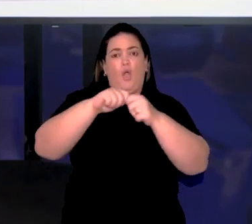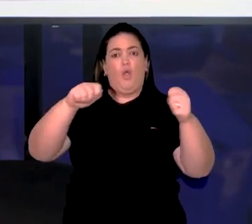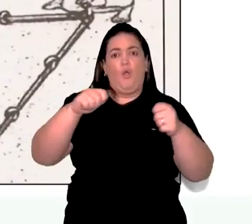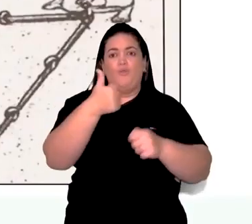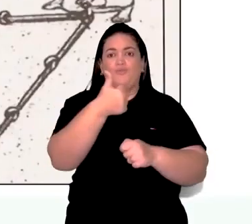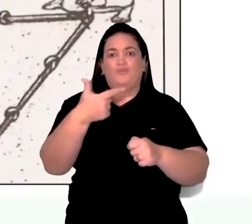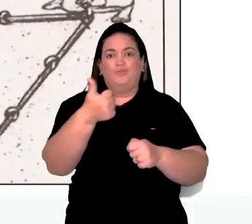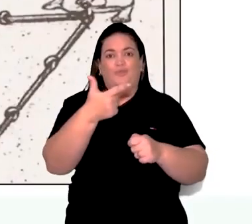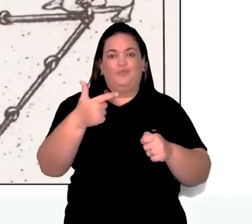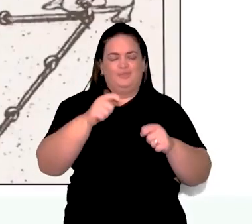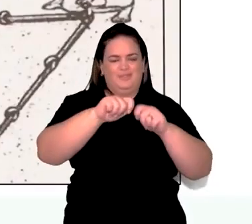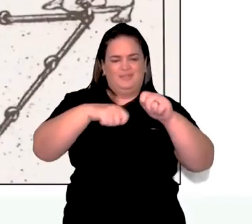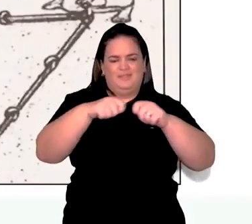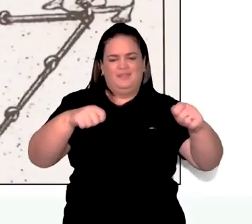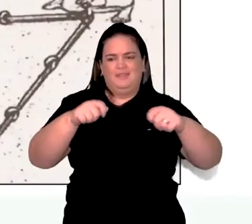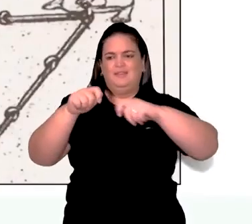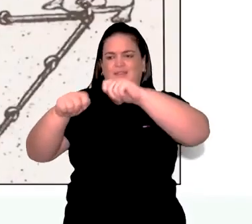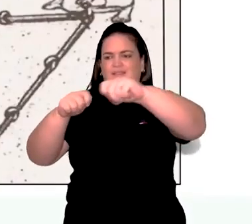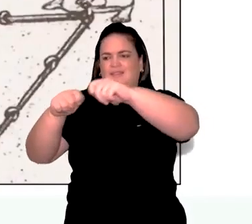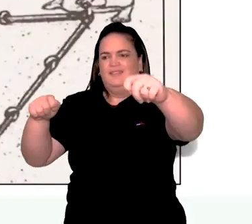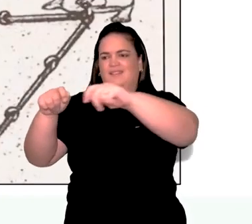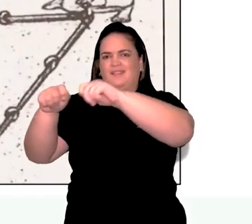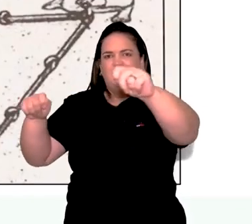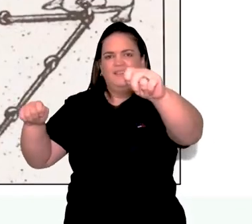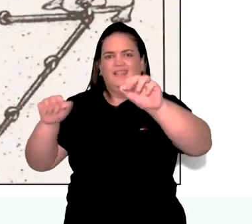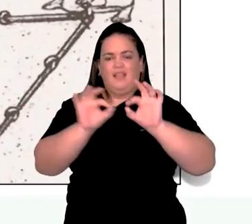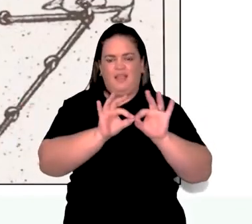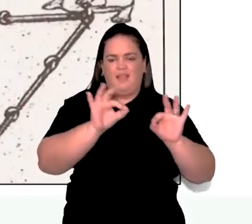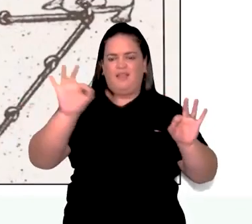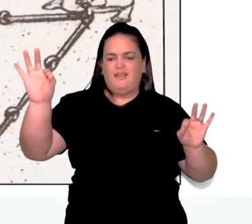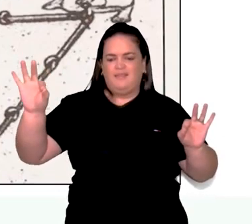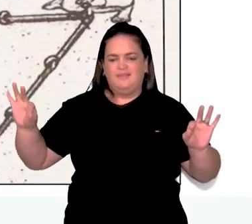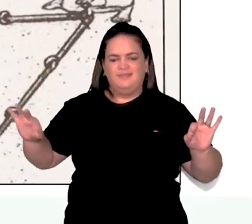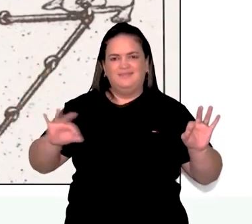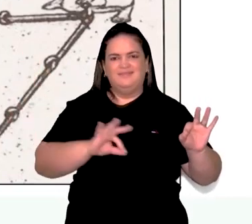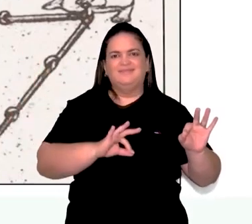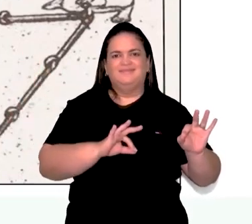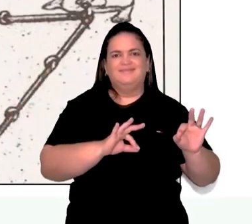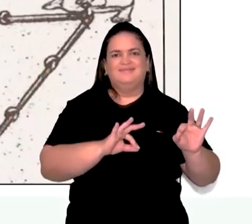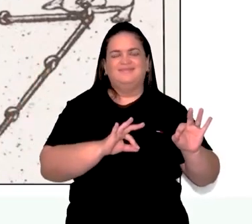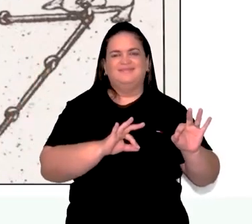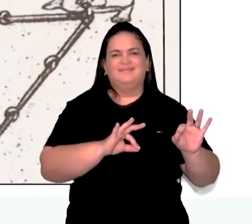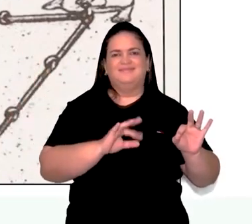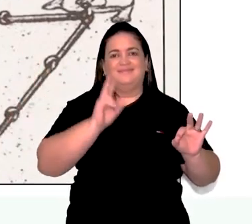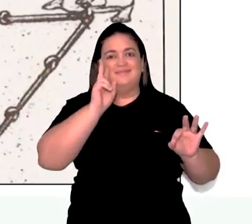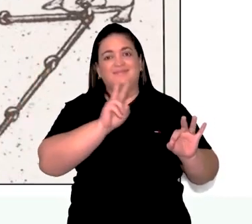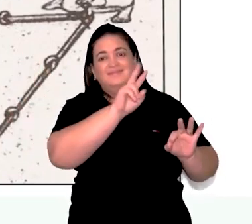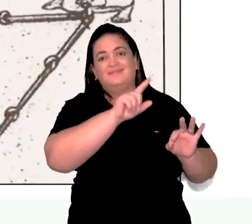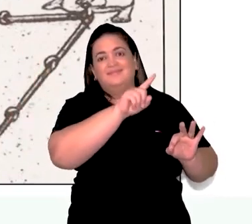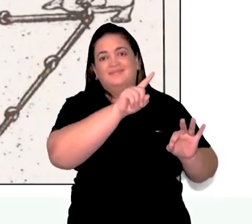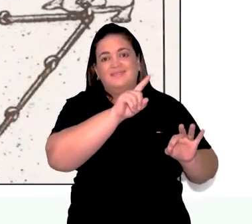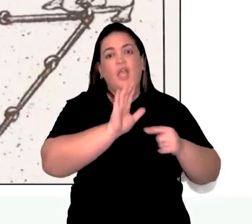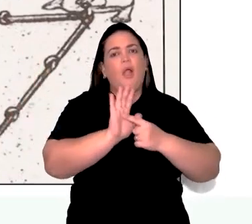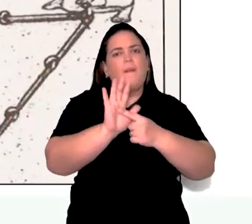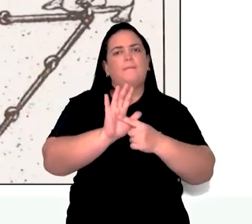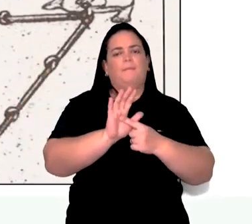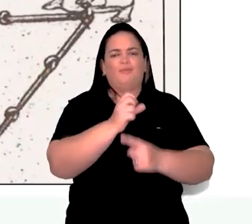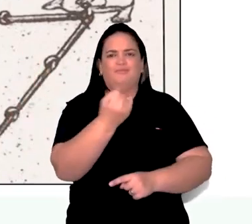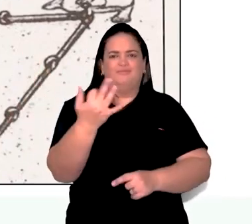12 nós, onde ele ia formando figuras triangulares para determinar as medidas de cada